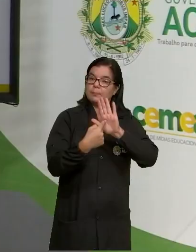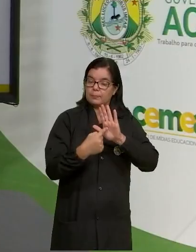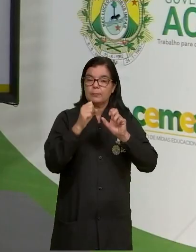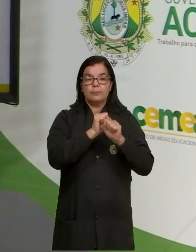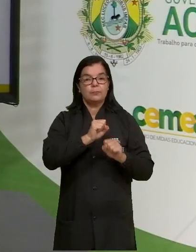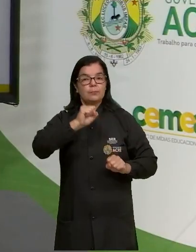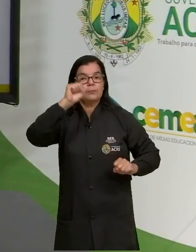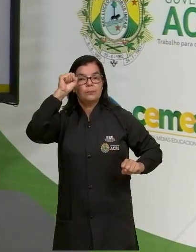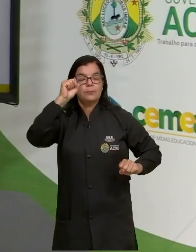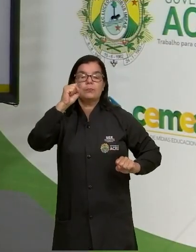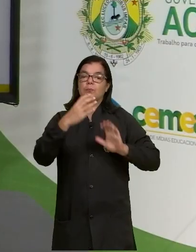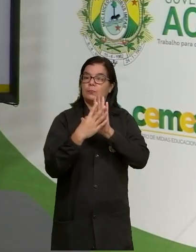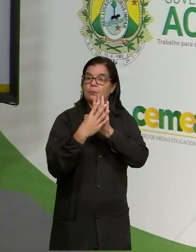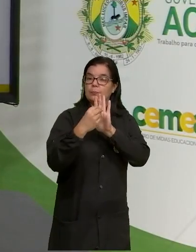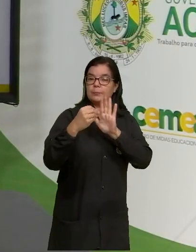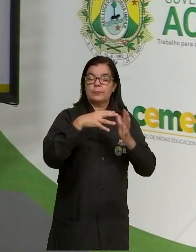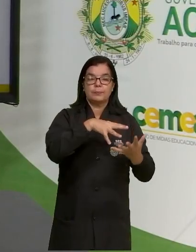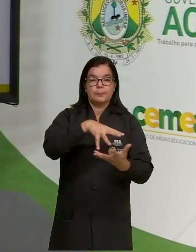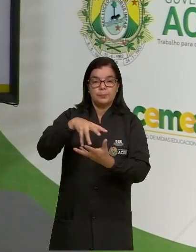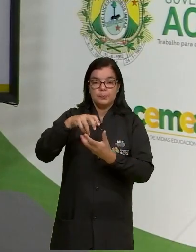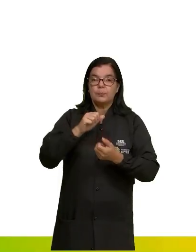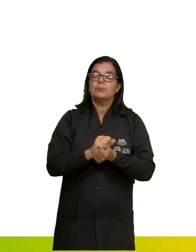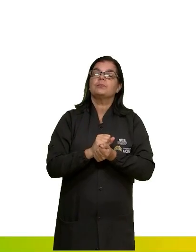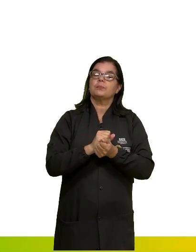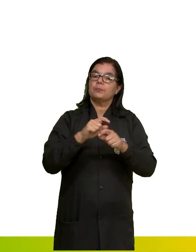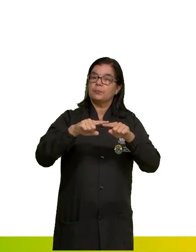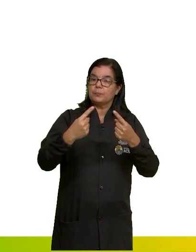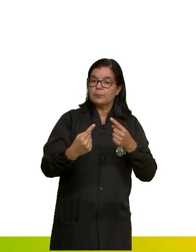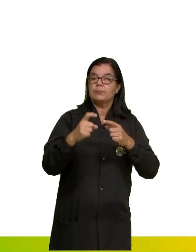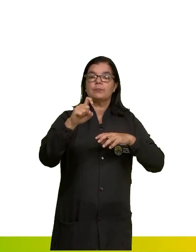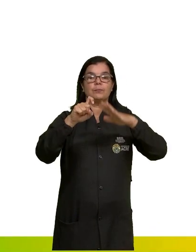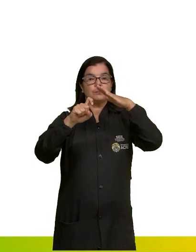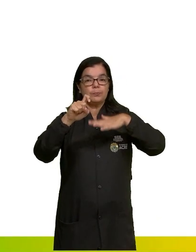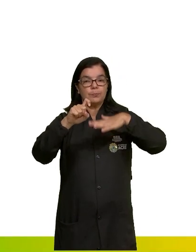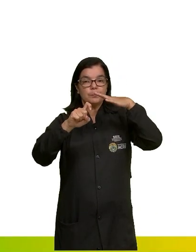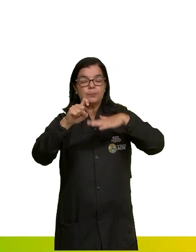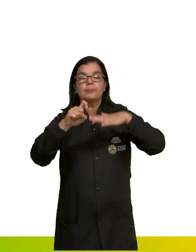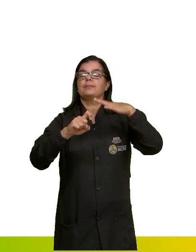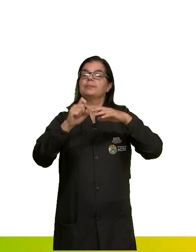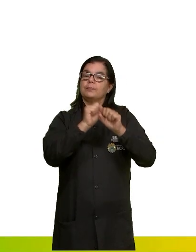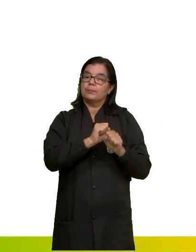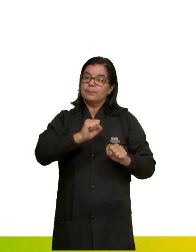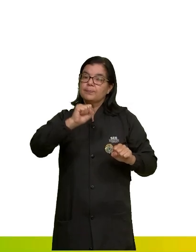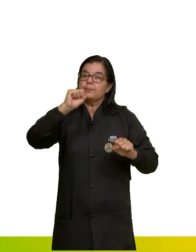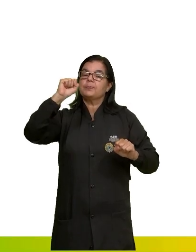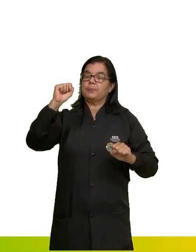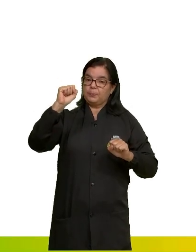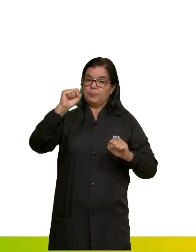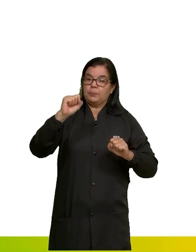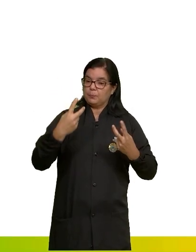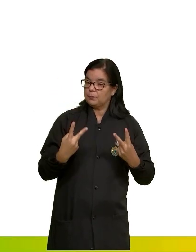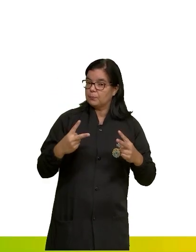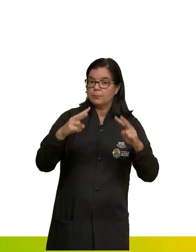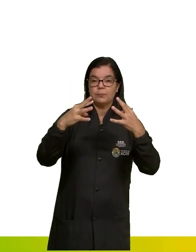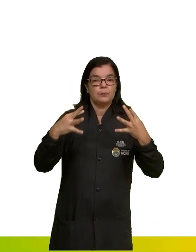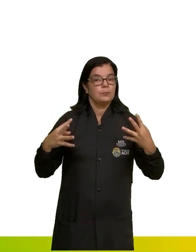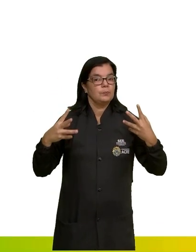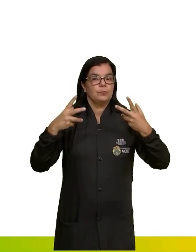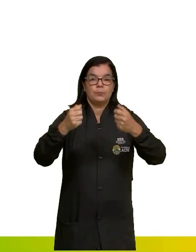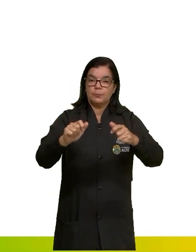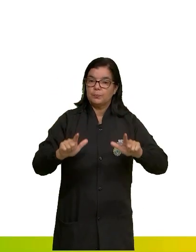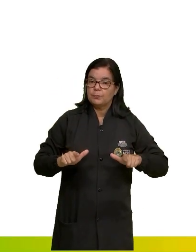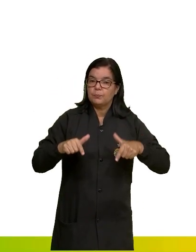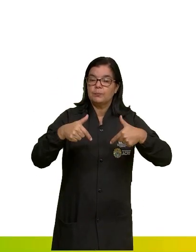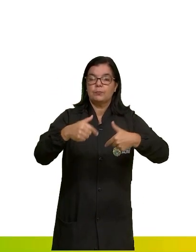América é um exemplo para o mundo, não é? Então, de qualquer maneira, é um mito épico. Ele é um herói que vence todas as batalhas